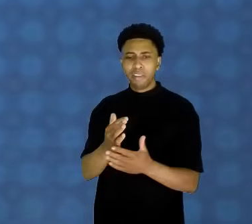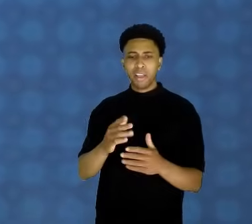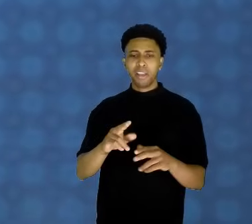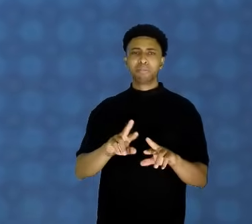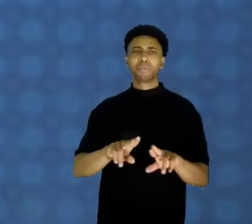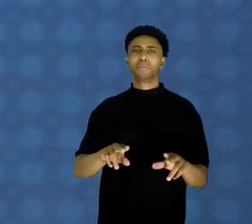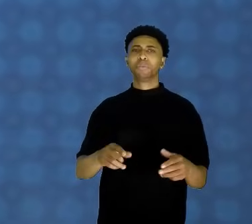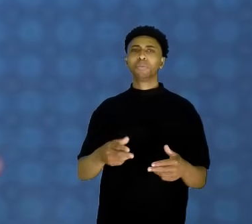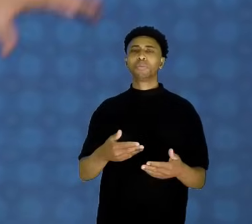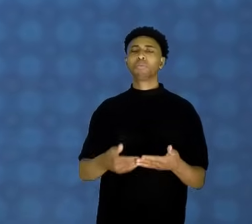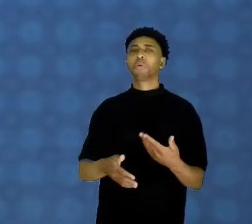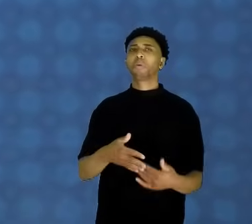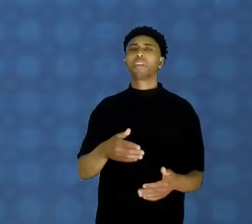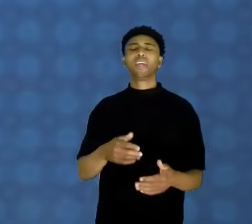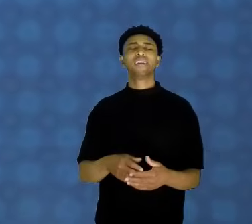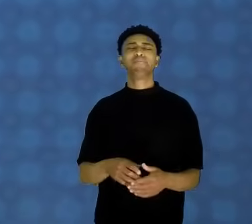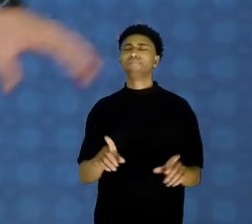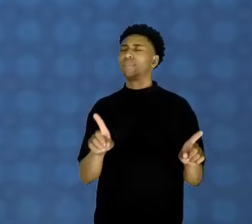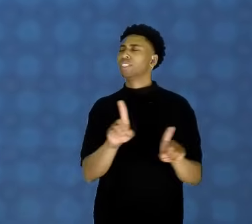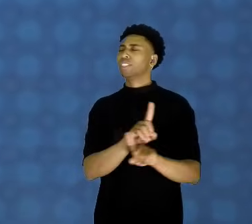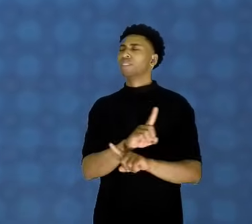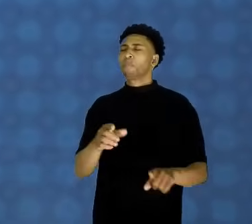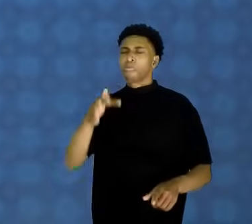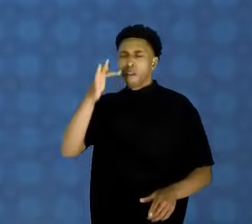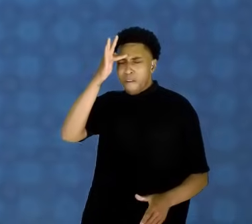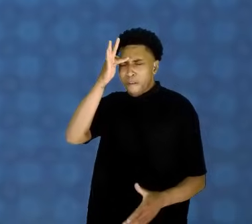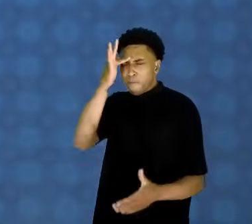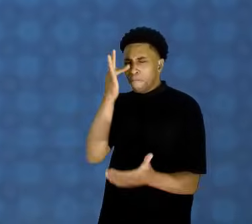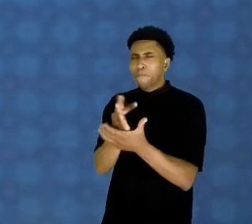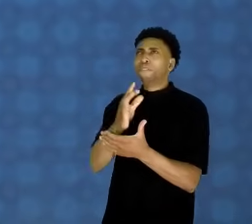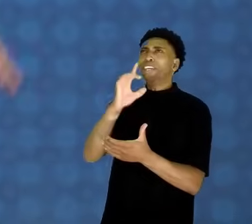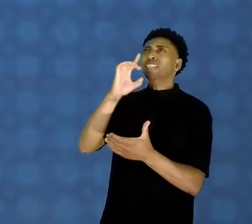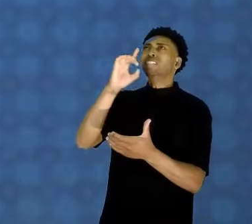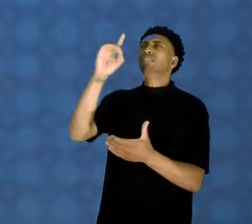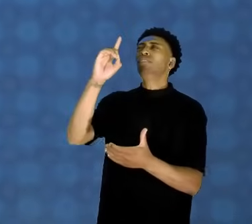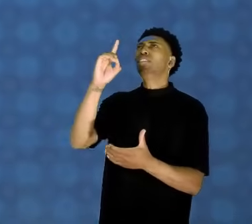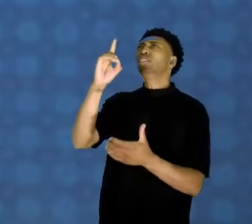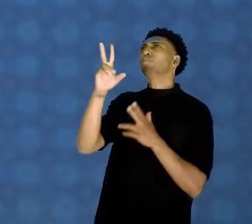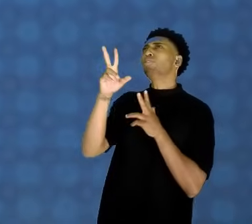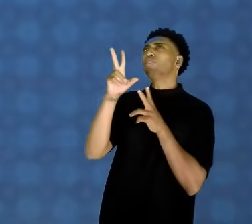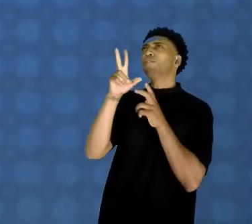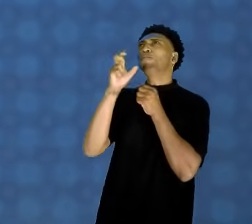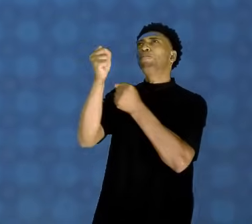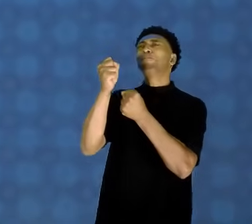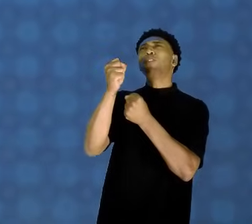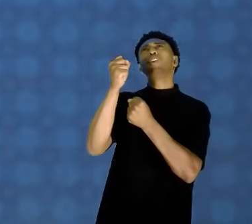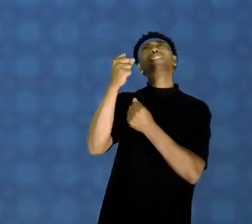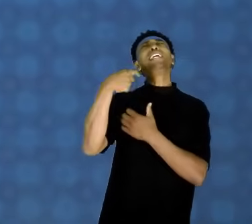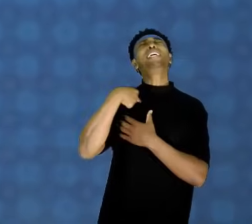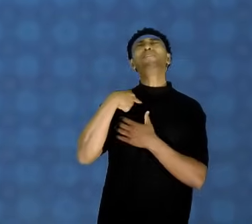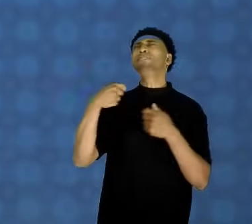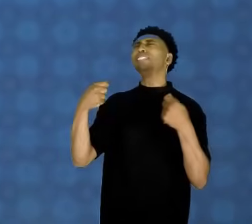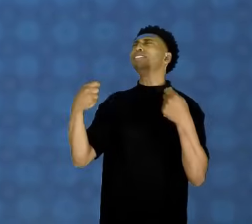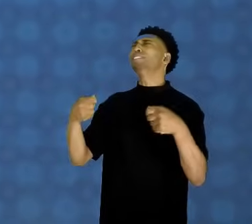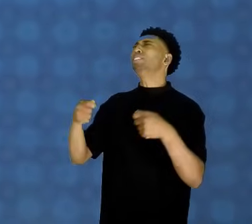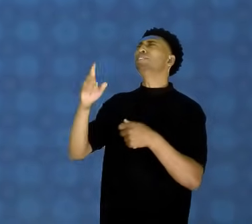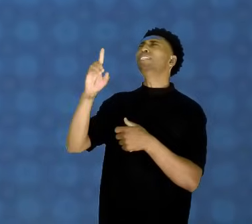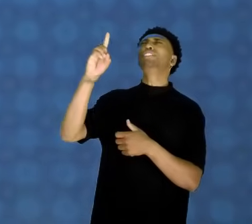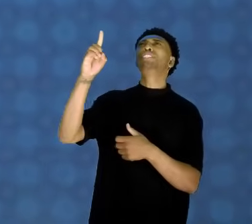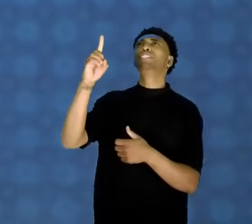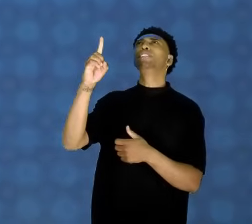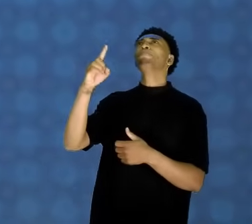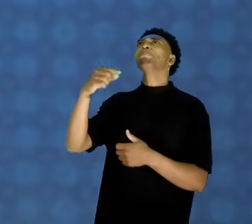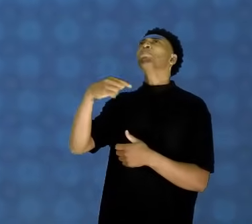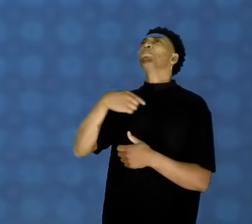fica gripada, essa fé que vira e mexe pega atestado, essa fé que vira e mexe fica ofendida. Está na hora